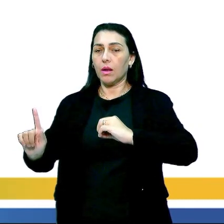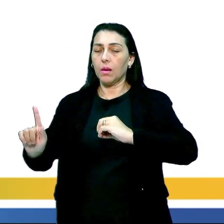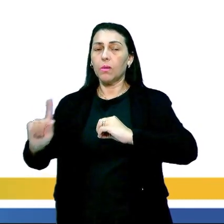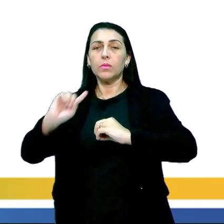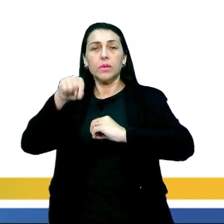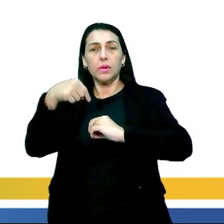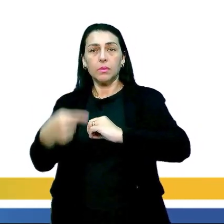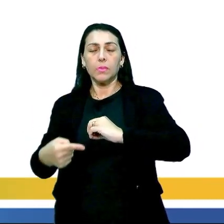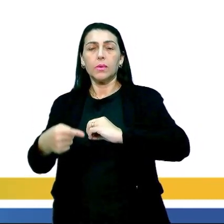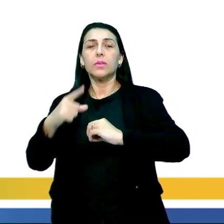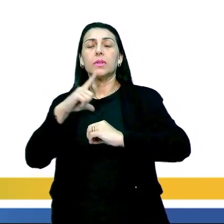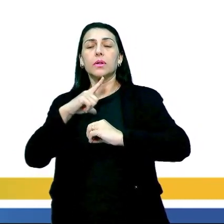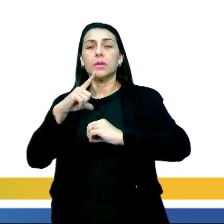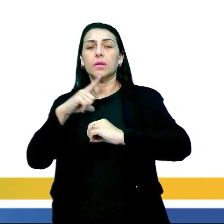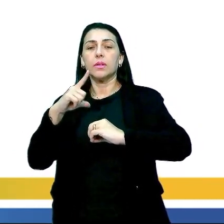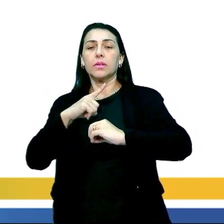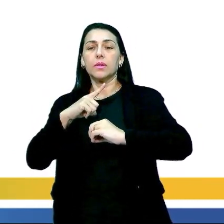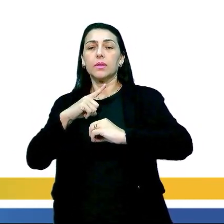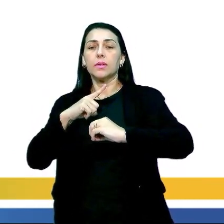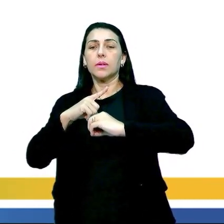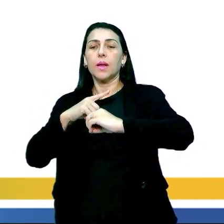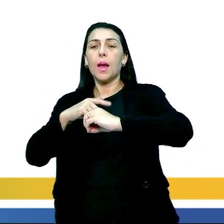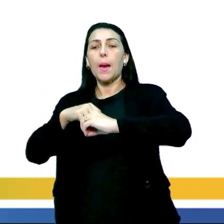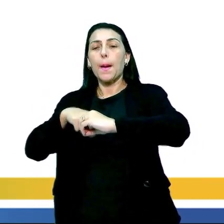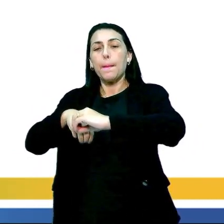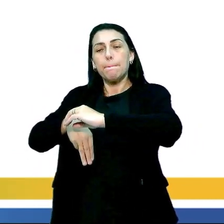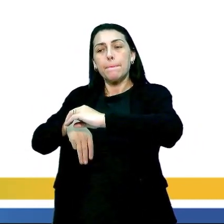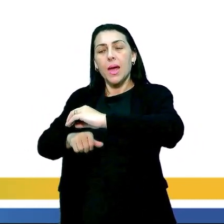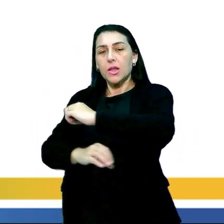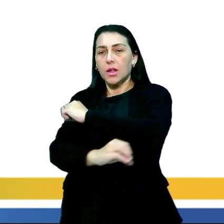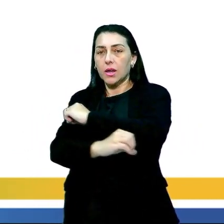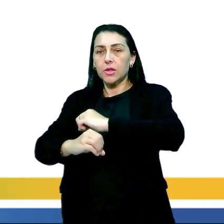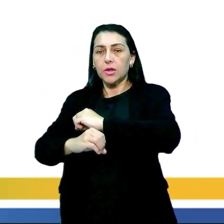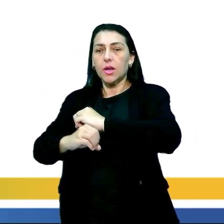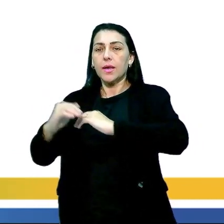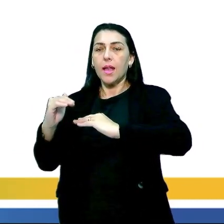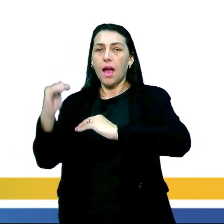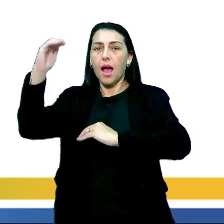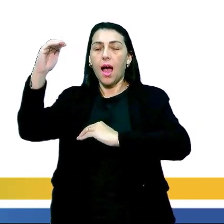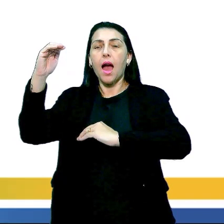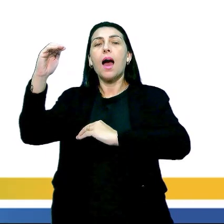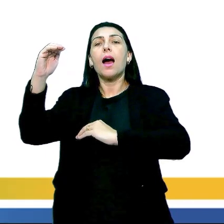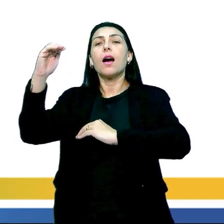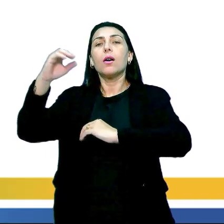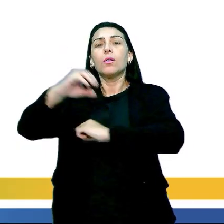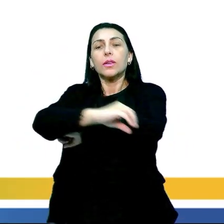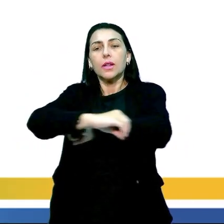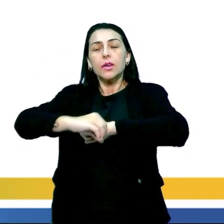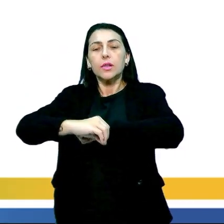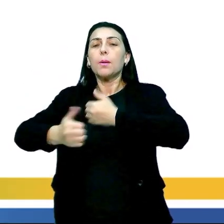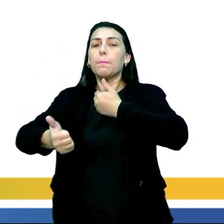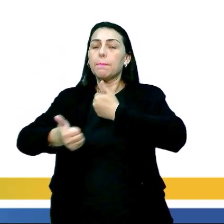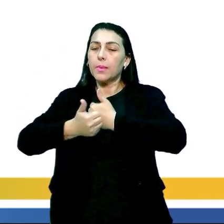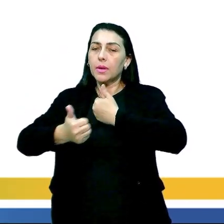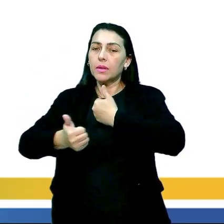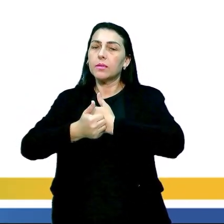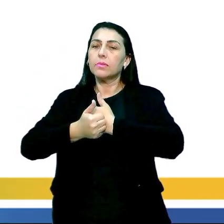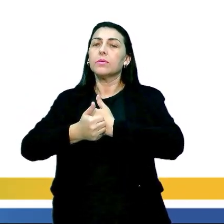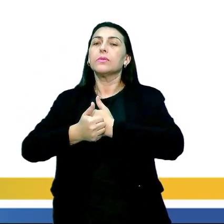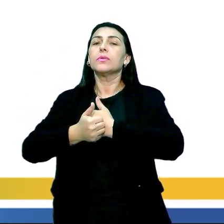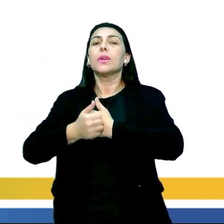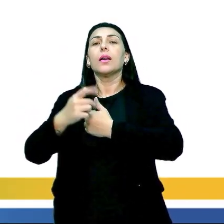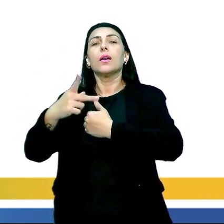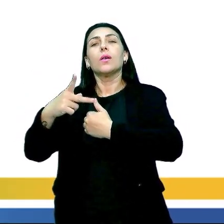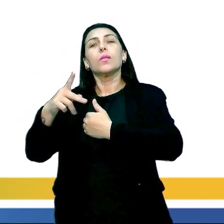E depois a gente tem a média latitude e, por último, a alta latitude, que fica na região próximo aí